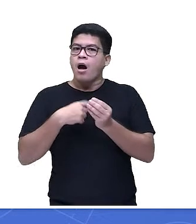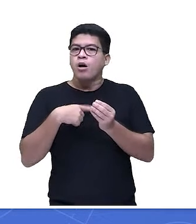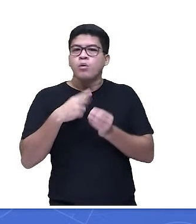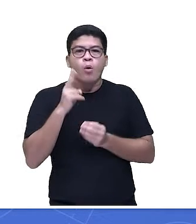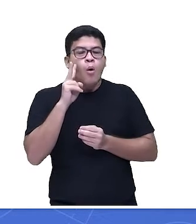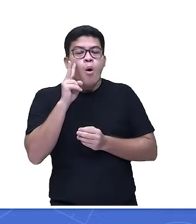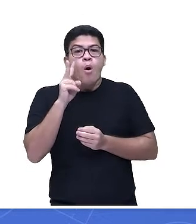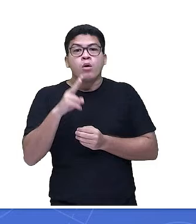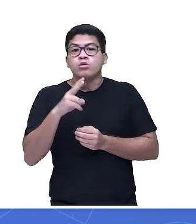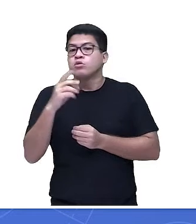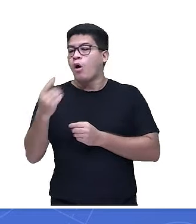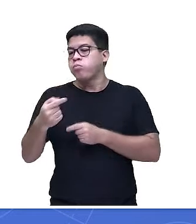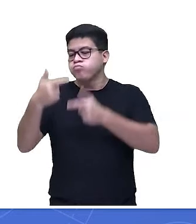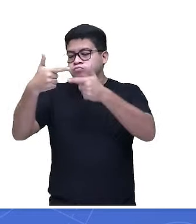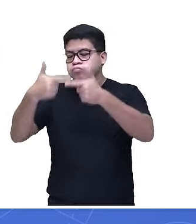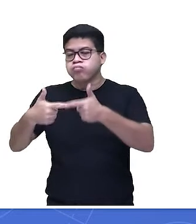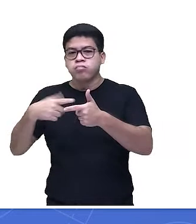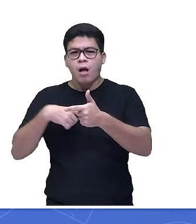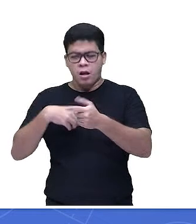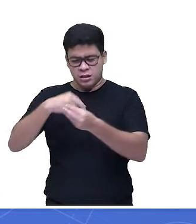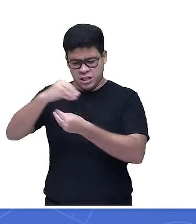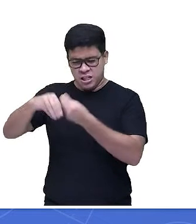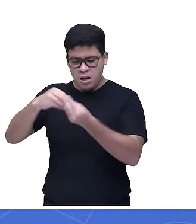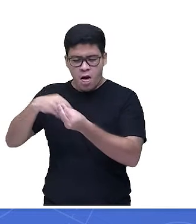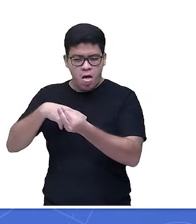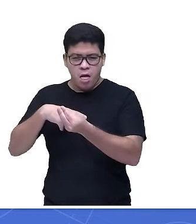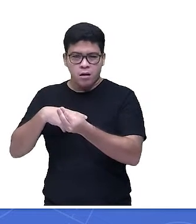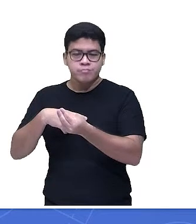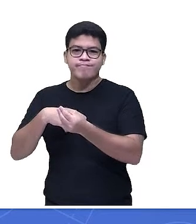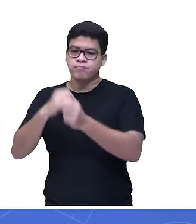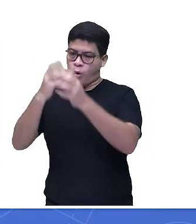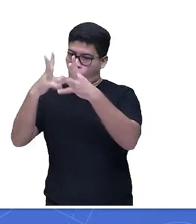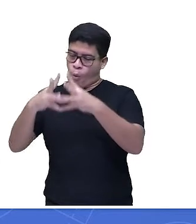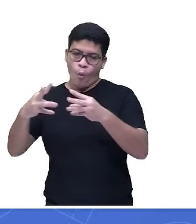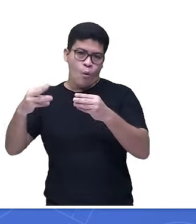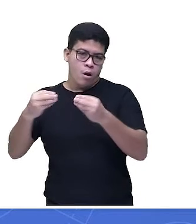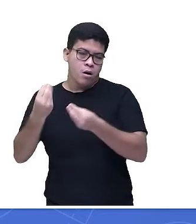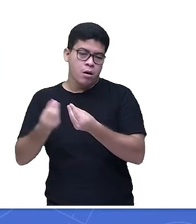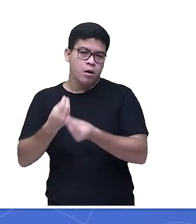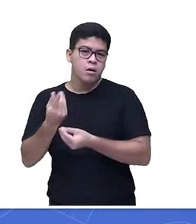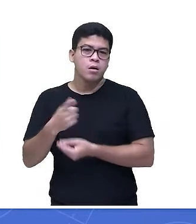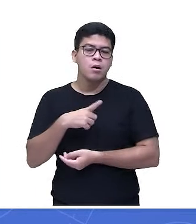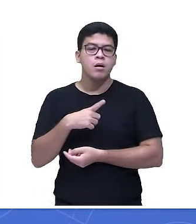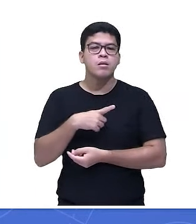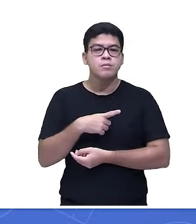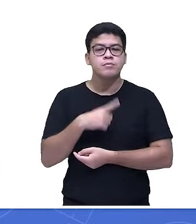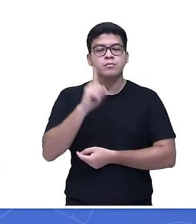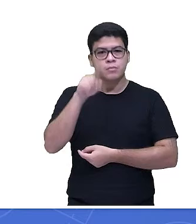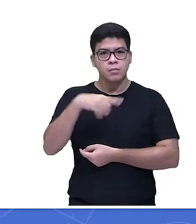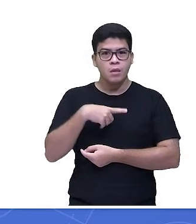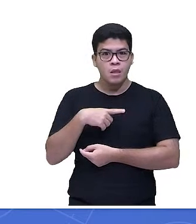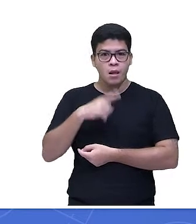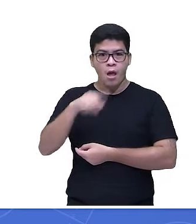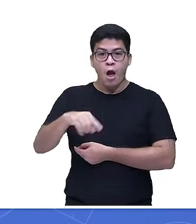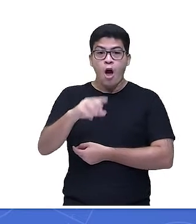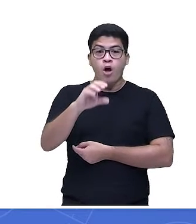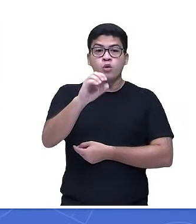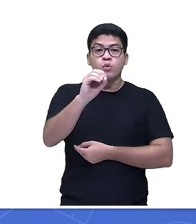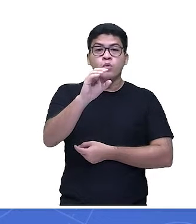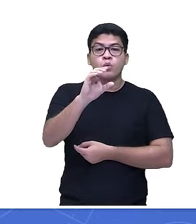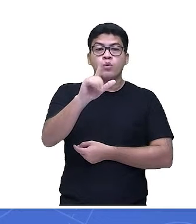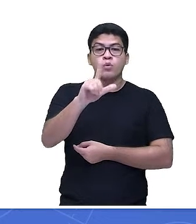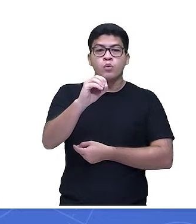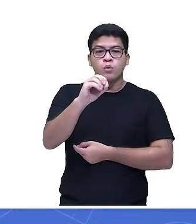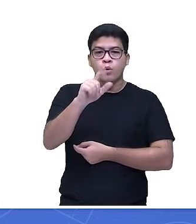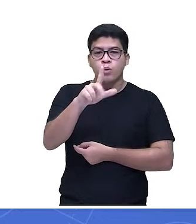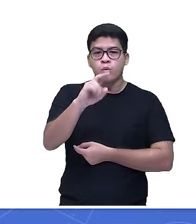única fase. As misturas homogêneas, elas são chamadas de soluções. Guardem